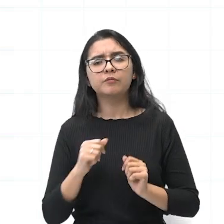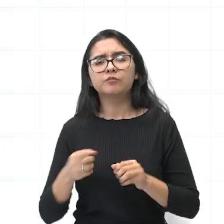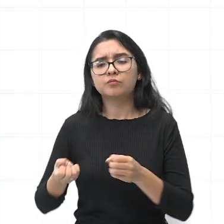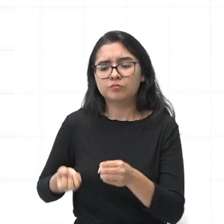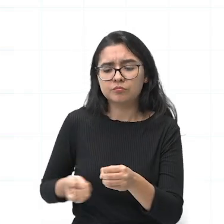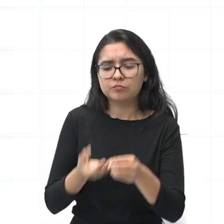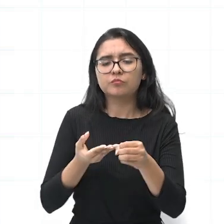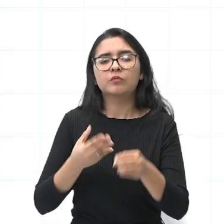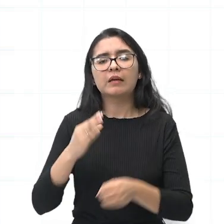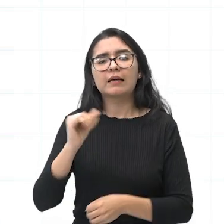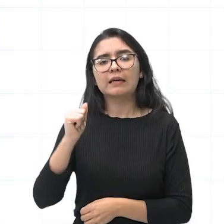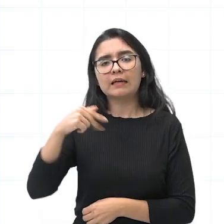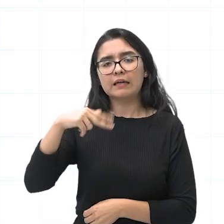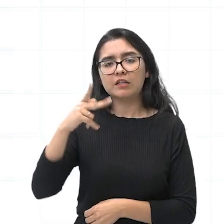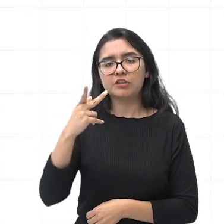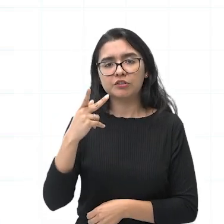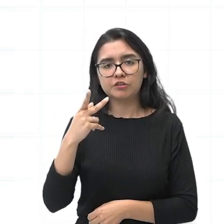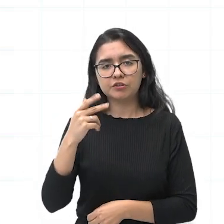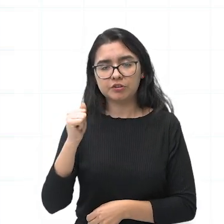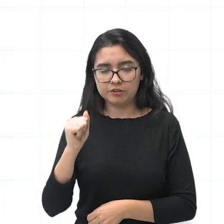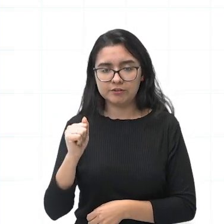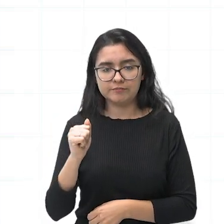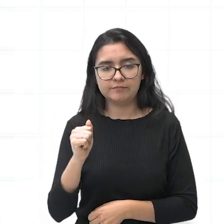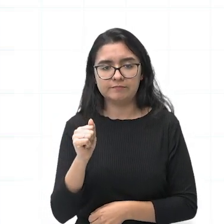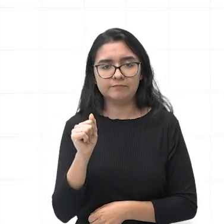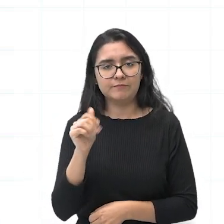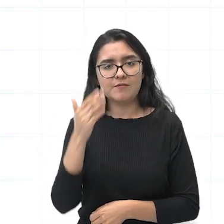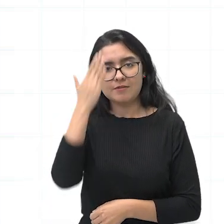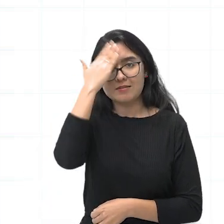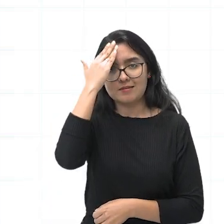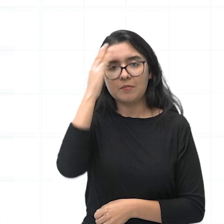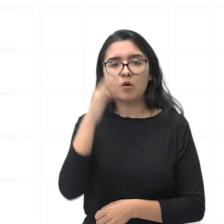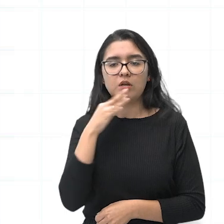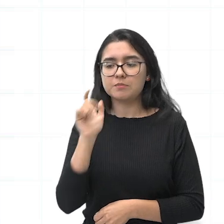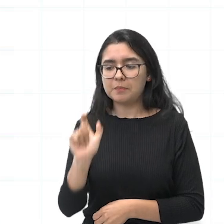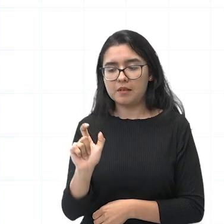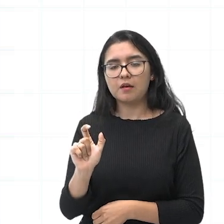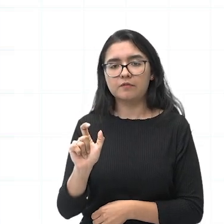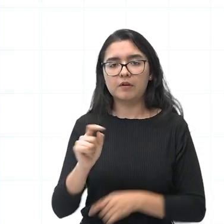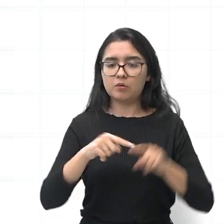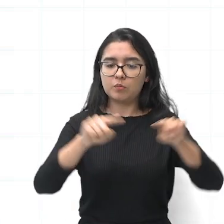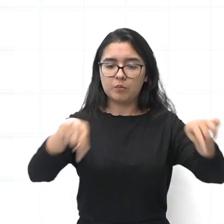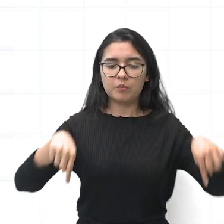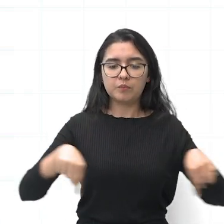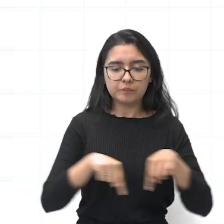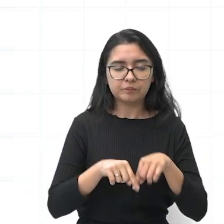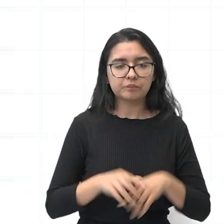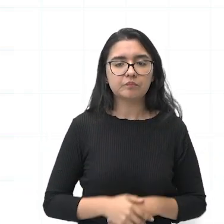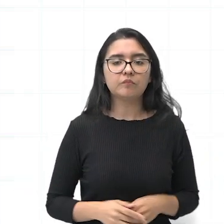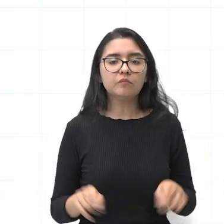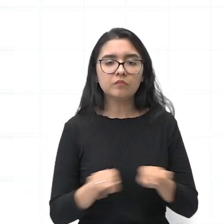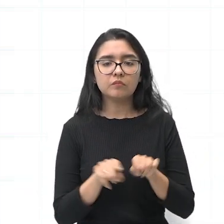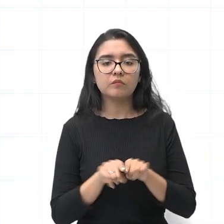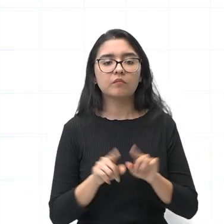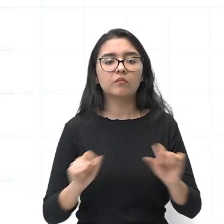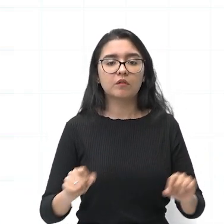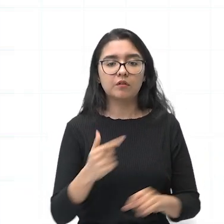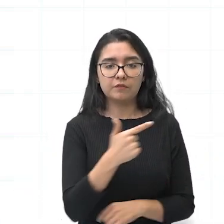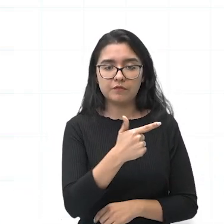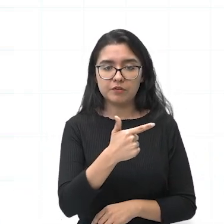bocha na cancha, você já sabe do que se trata, ninguém está xingando você, tá bom? As medidas, elas vão ter cerca